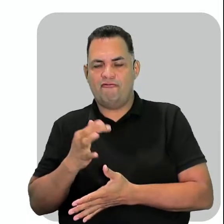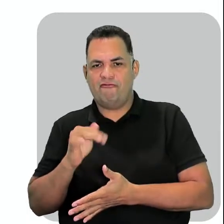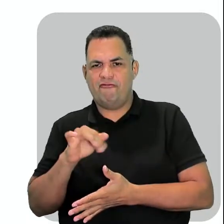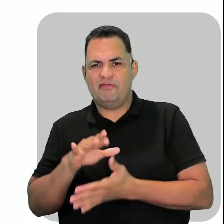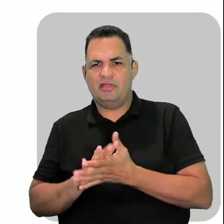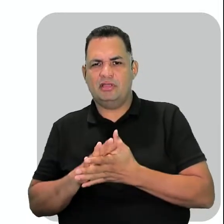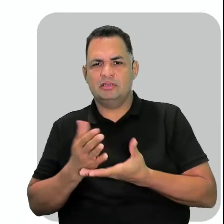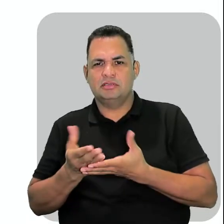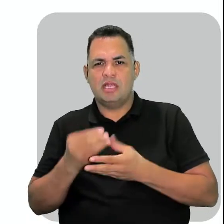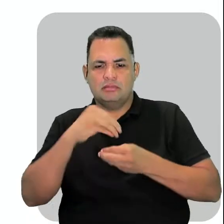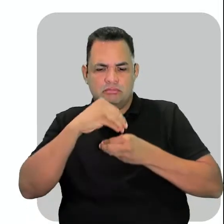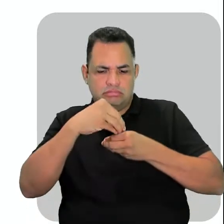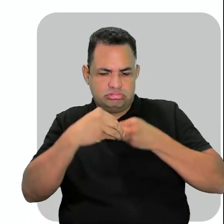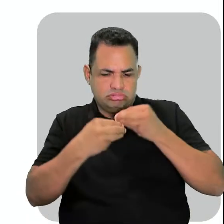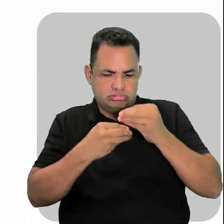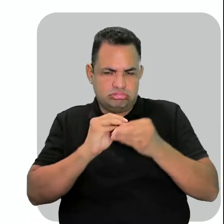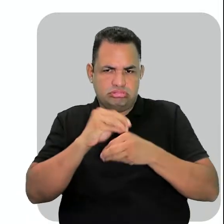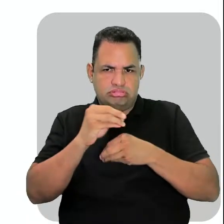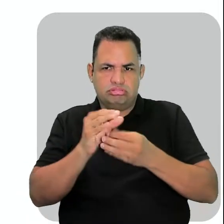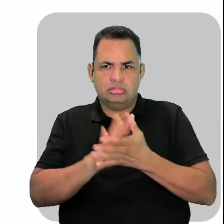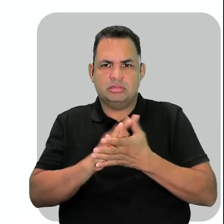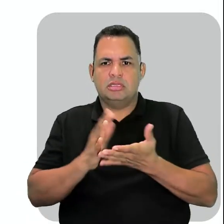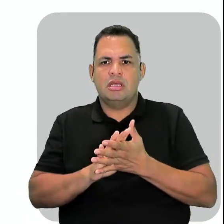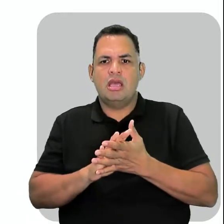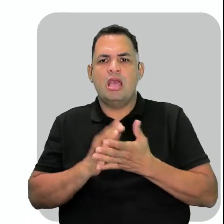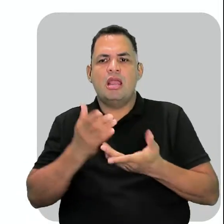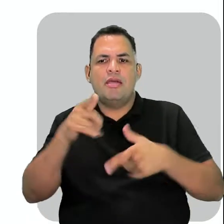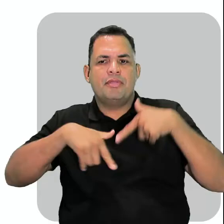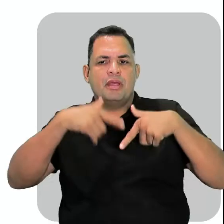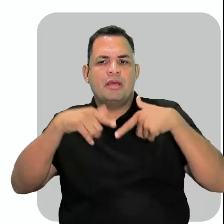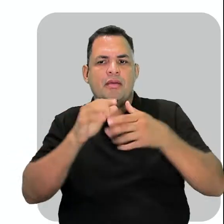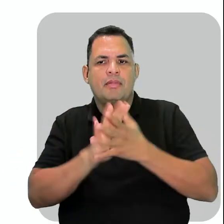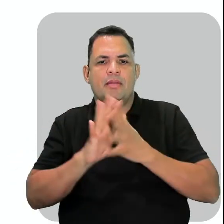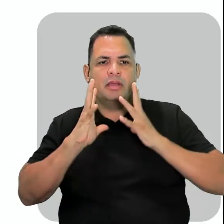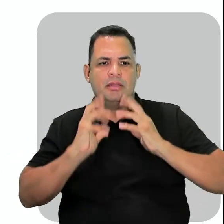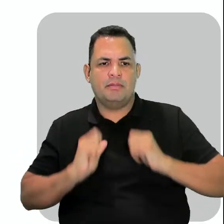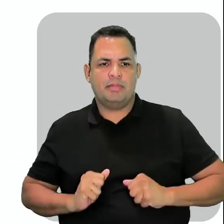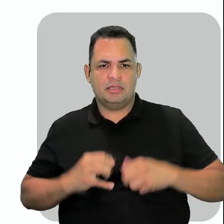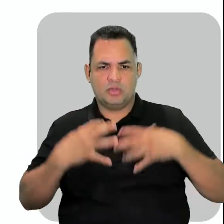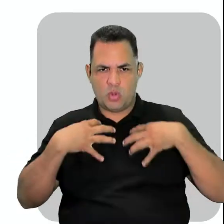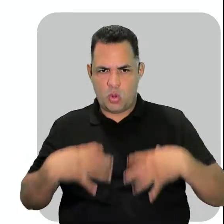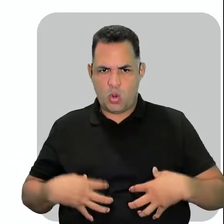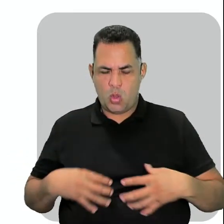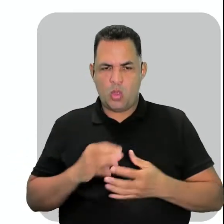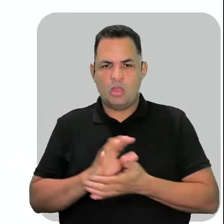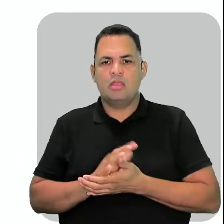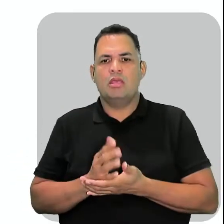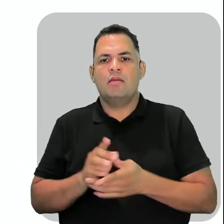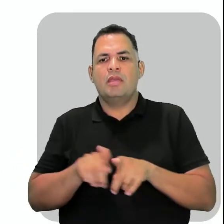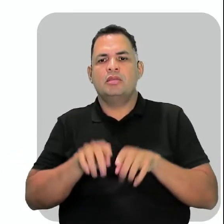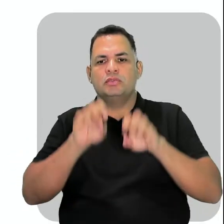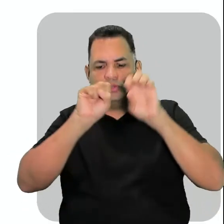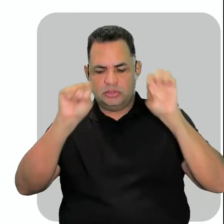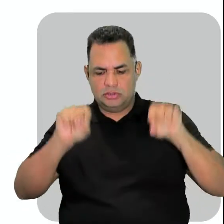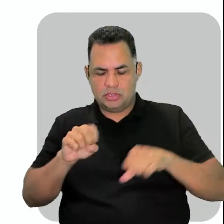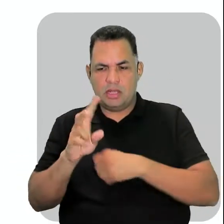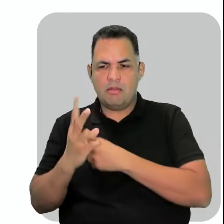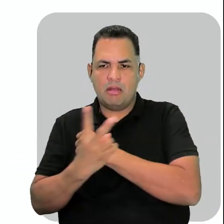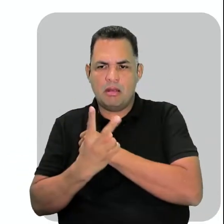na desintoxicação do organismo, funcionamento do sistema imunológico, além de